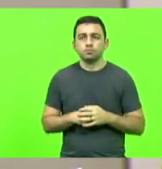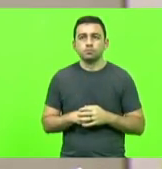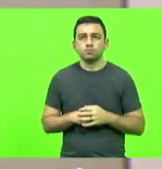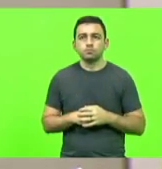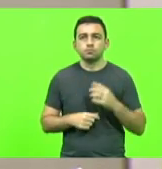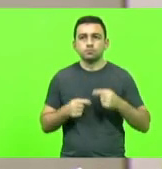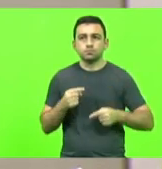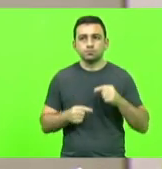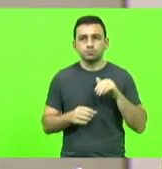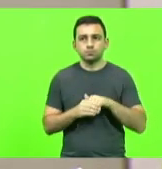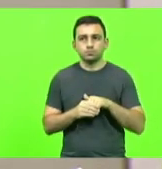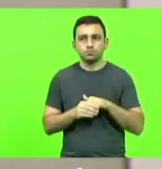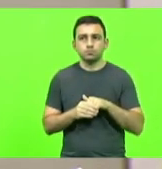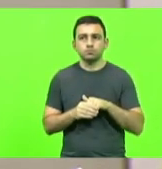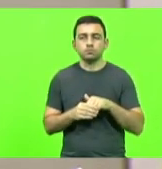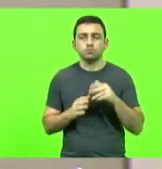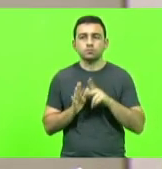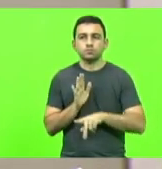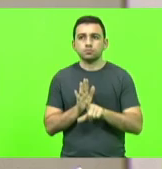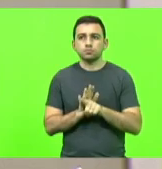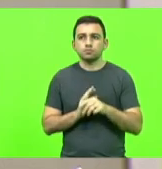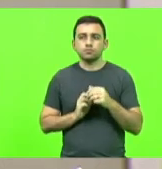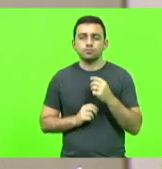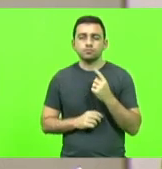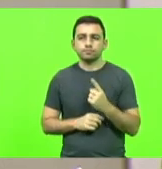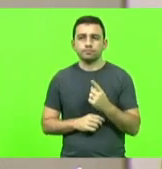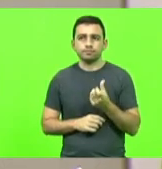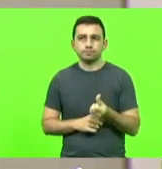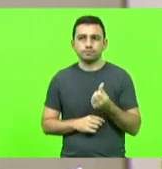Discussão e votação em turno único do projeto de lei